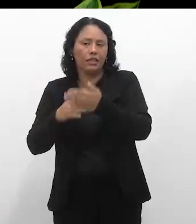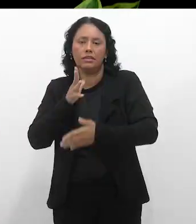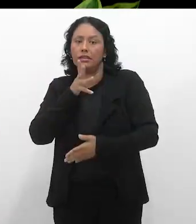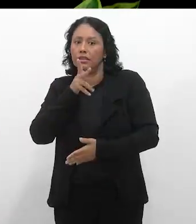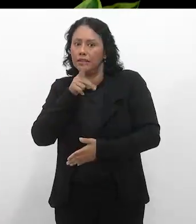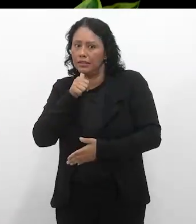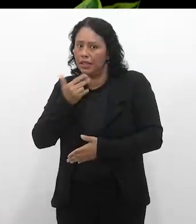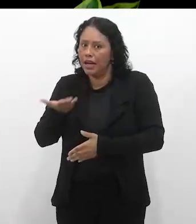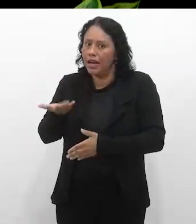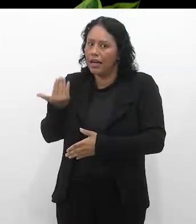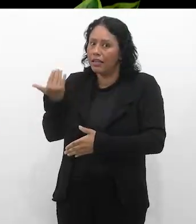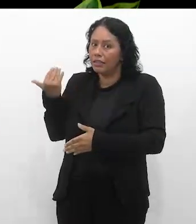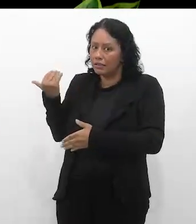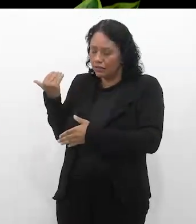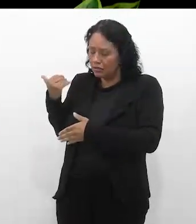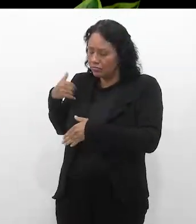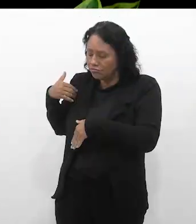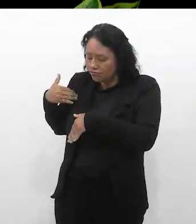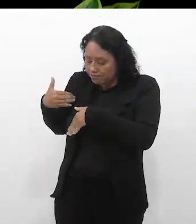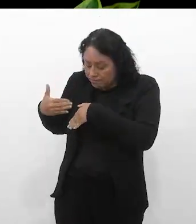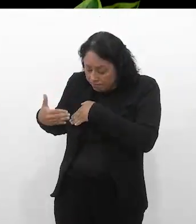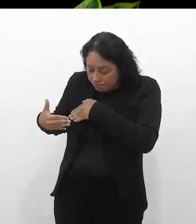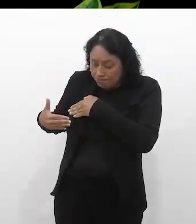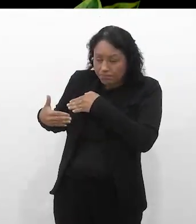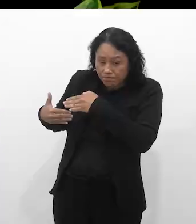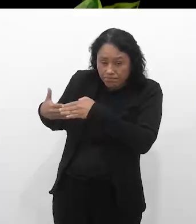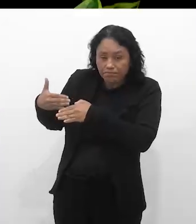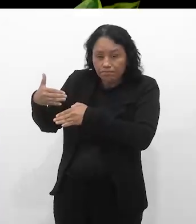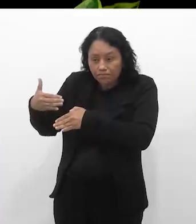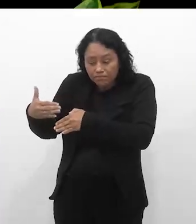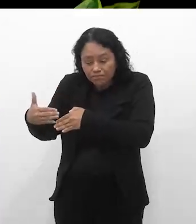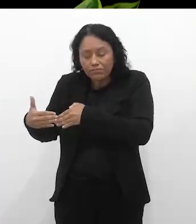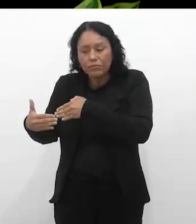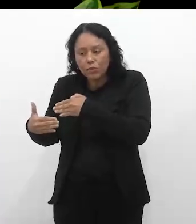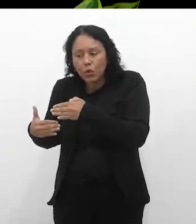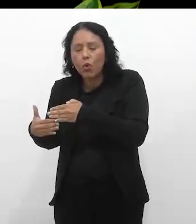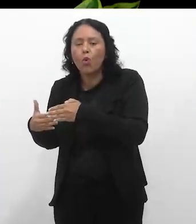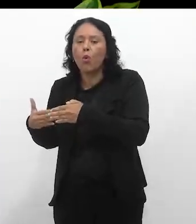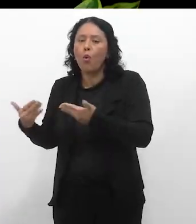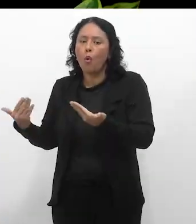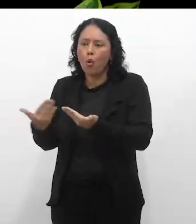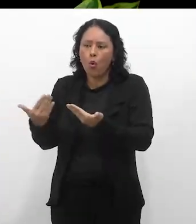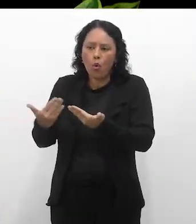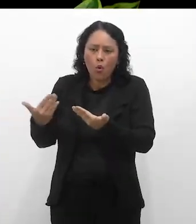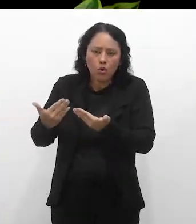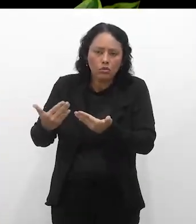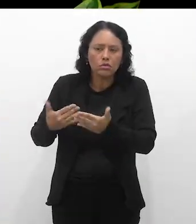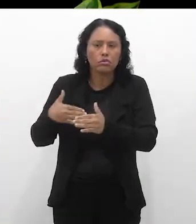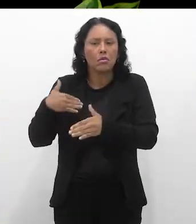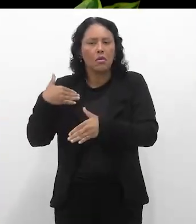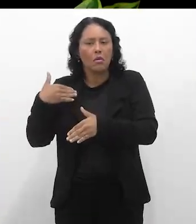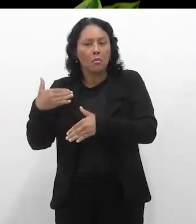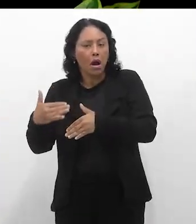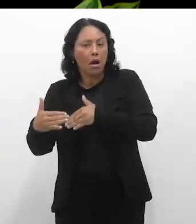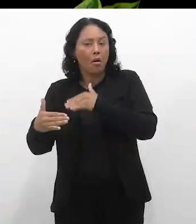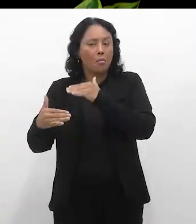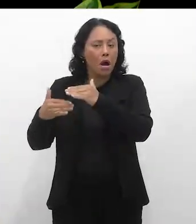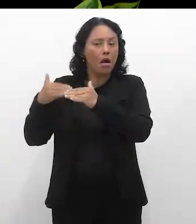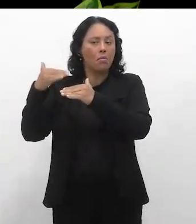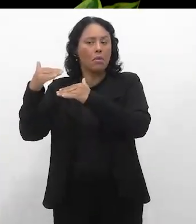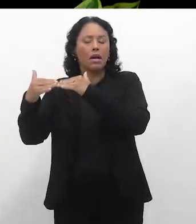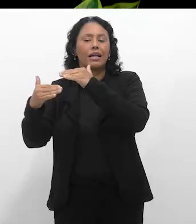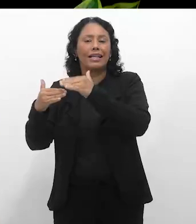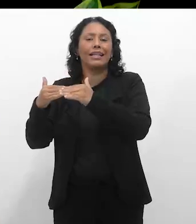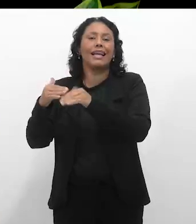lento. A gente estava engatinhando. Hoje eu posso te dizer que a gente está começando a ficar em pé, dar os primeiros passos, mas a